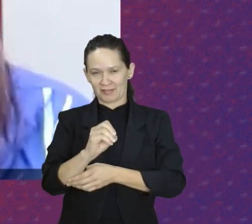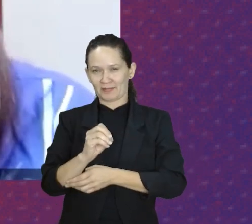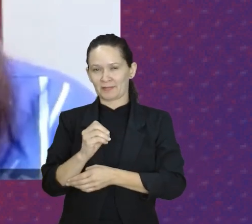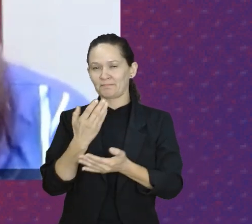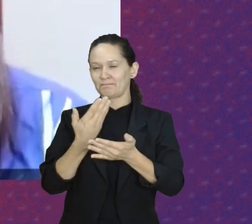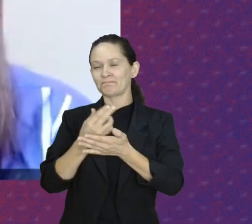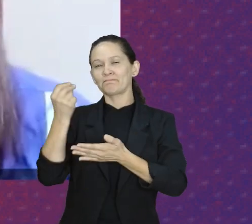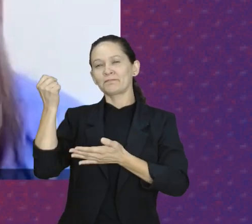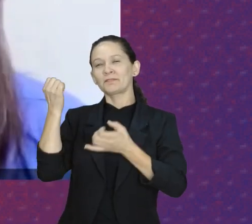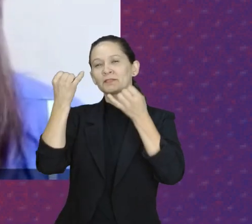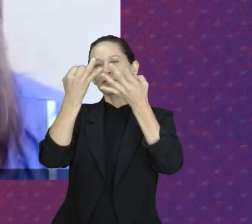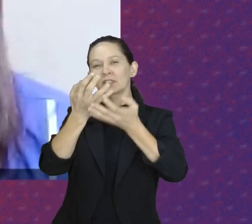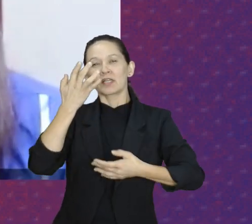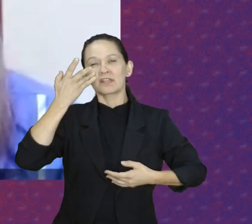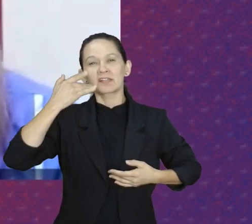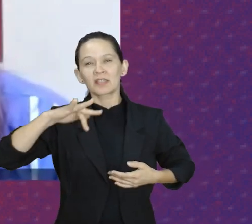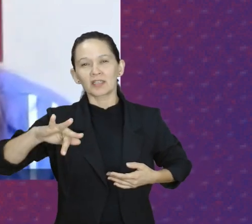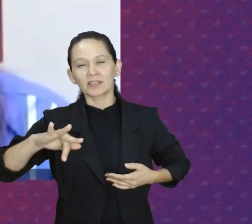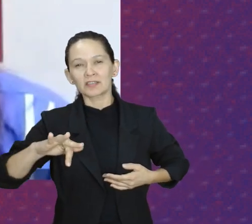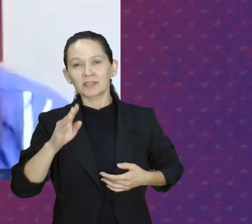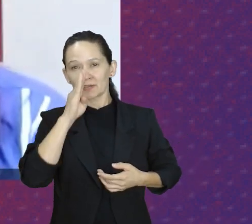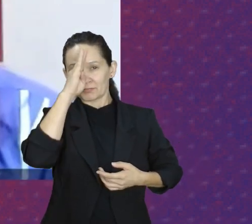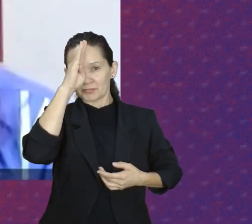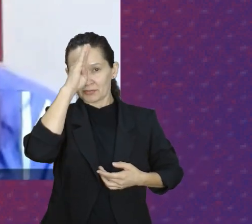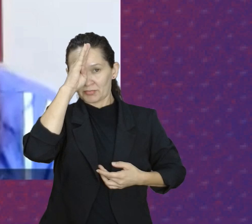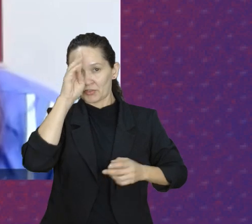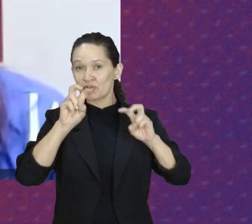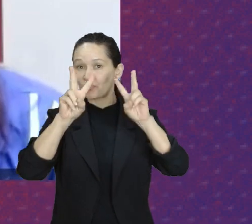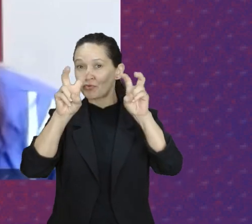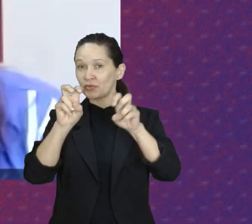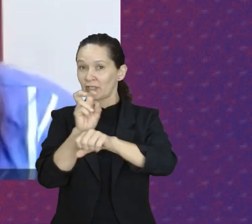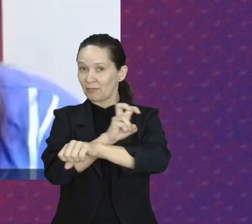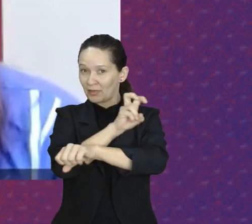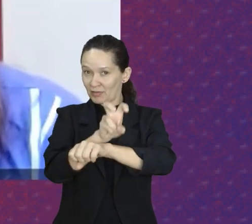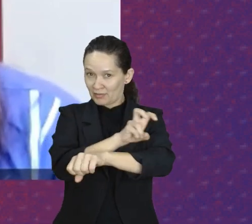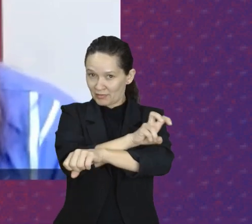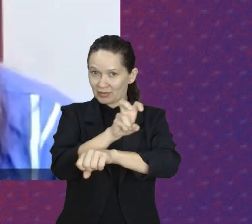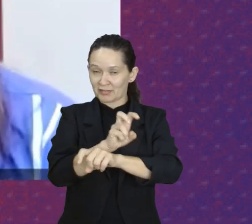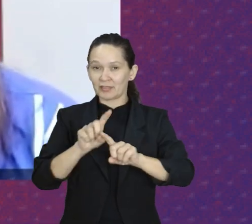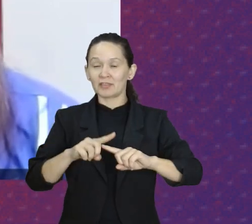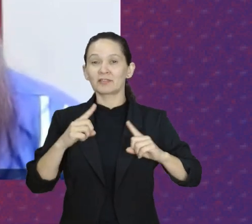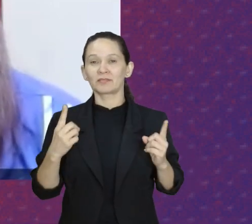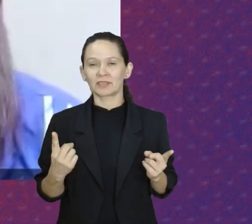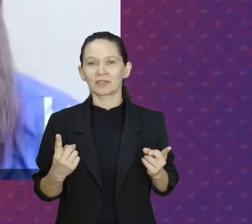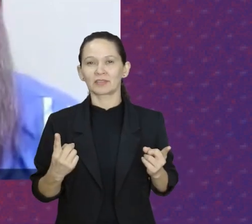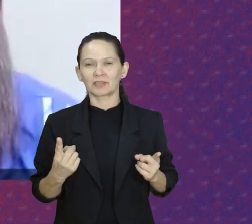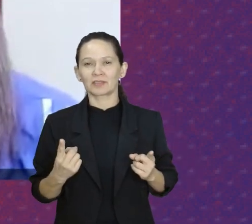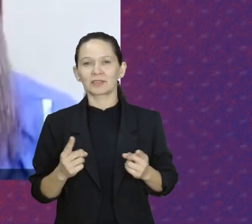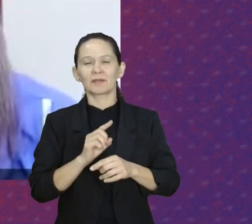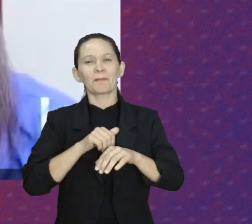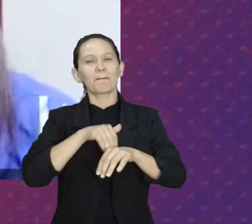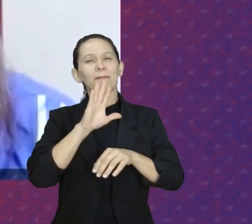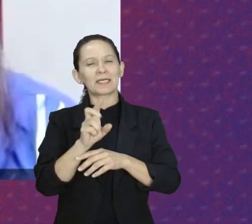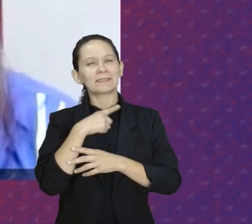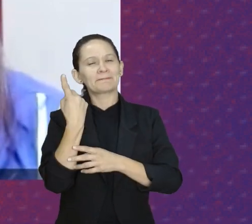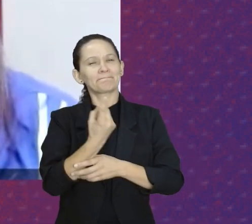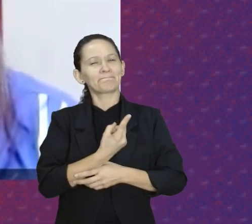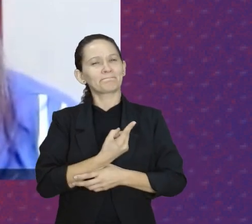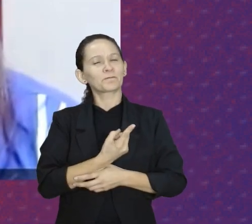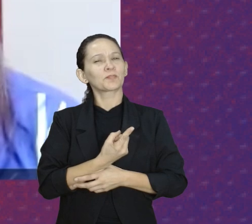sobre as crianças e particularmente sobre o tema das creches, mas cada vez mais